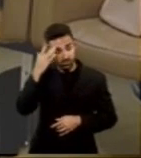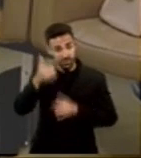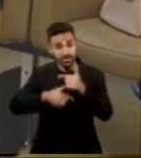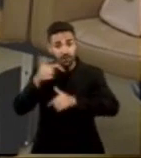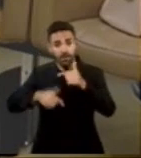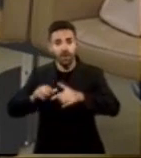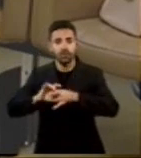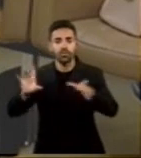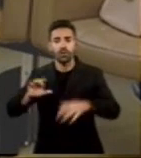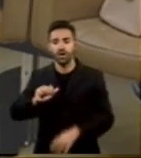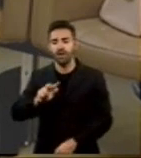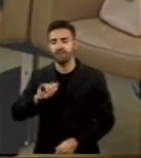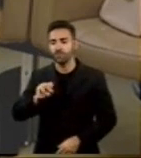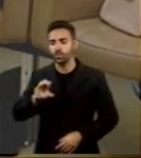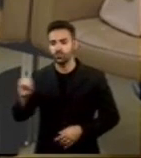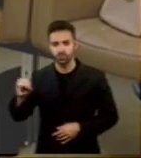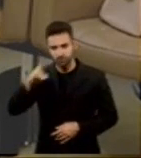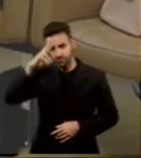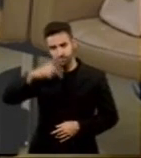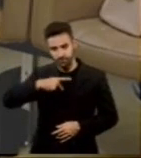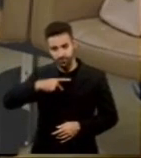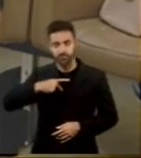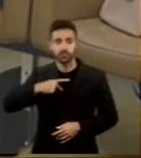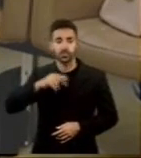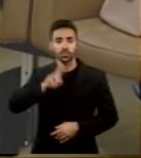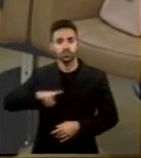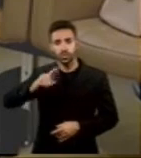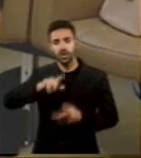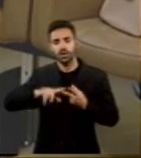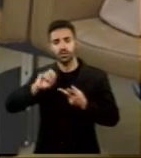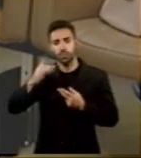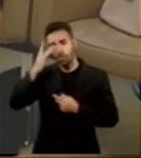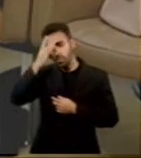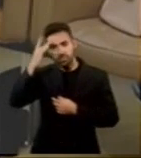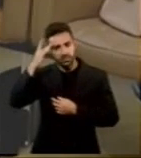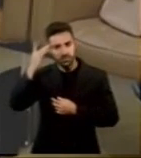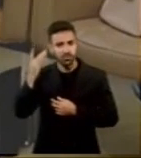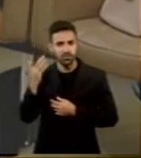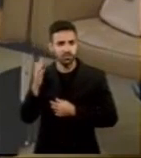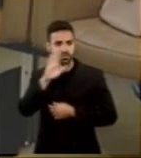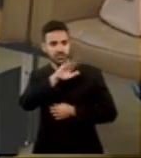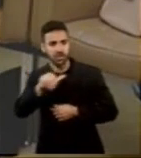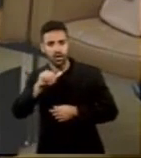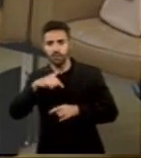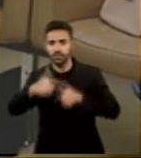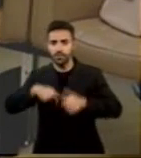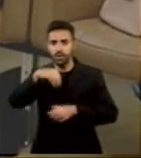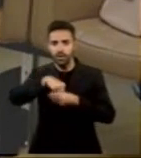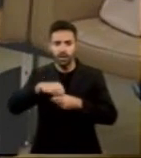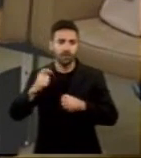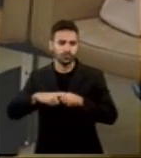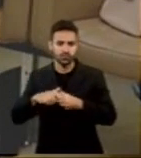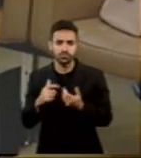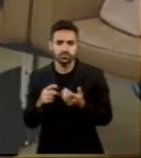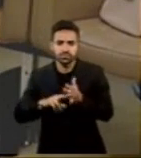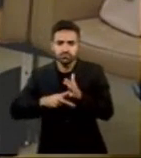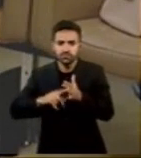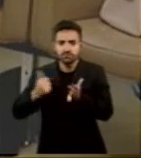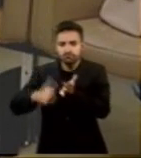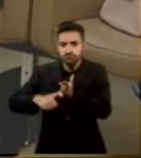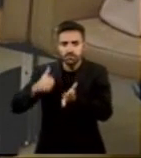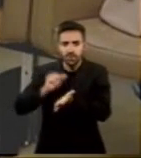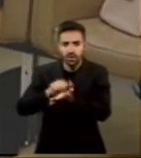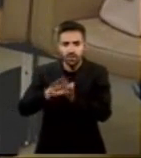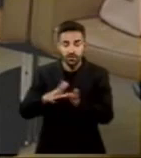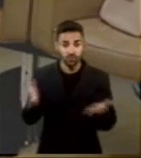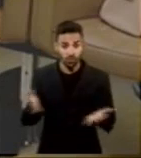entre registrados, cadastrados e aqueles que respondiam aleatoriamente se era permitido pelos sindicatos. Hoje, nós temos